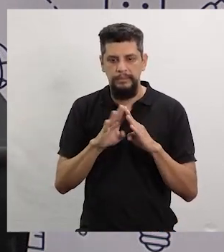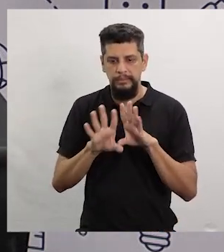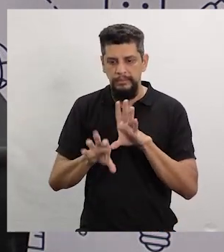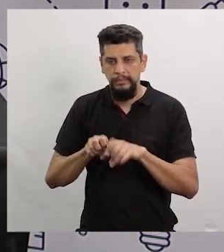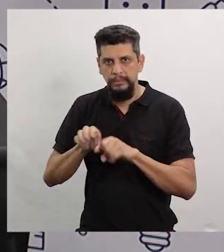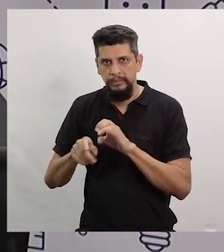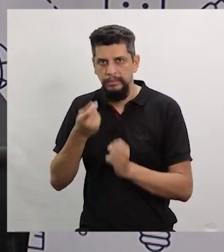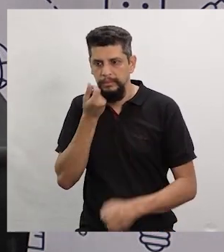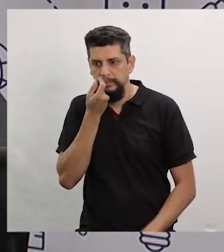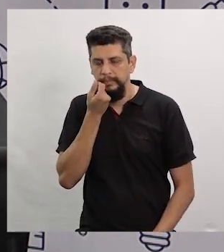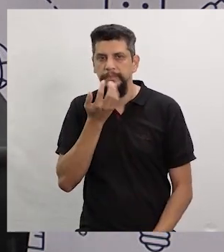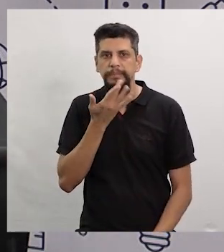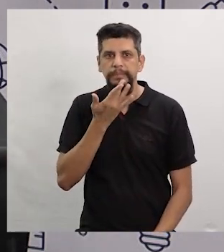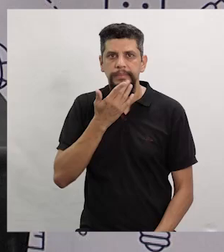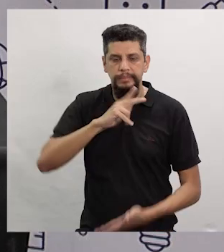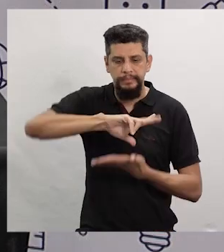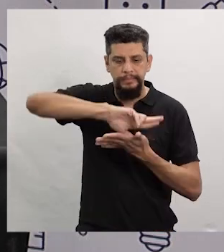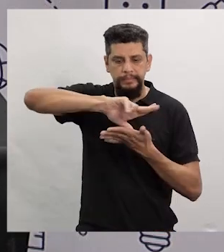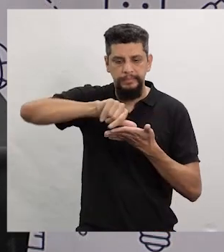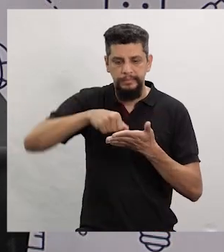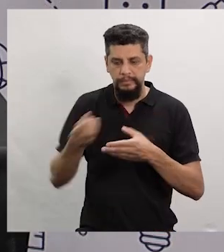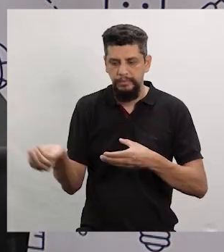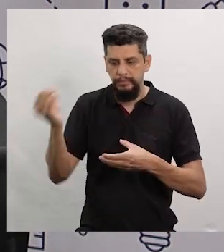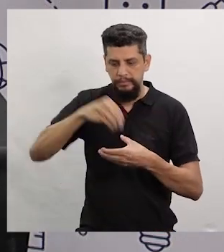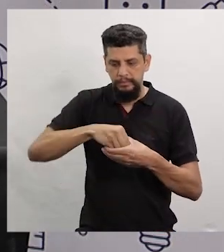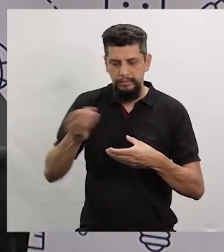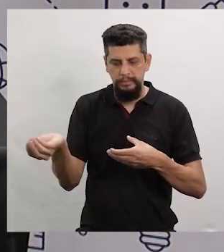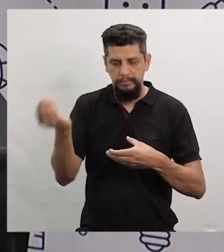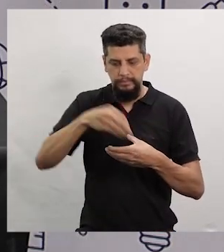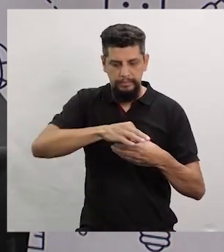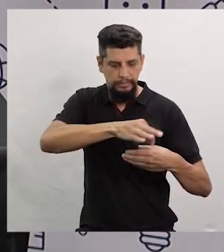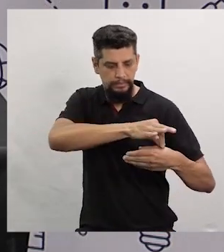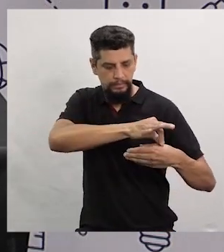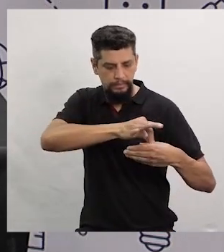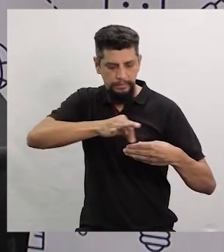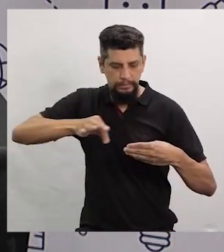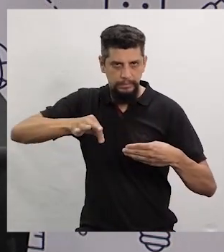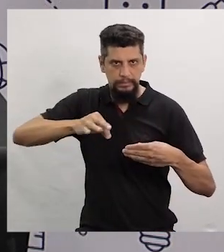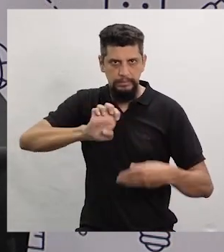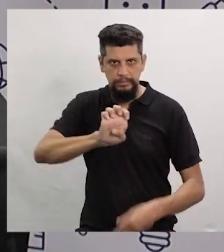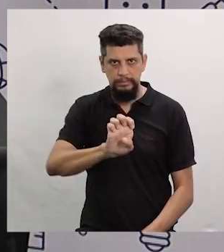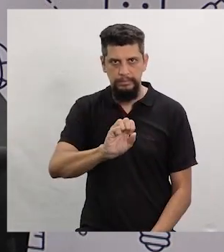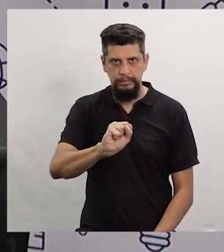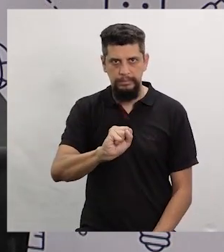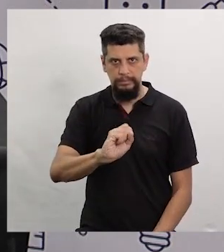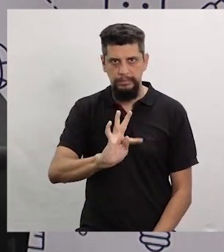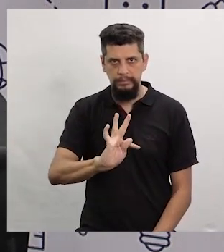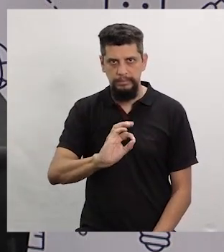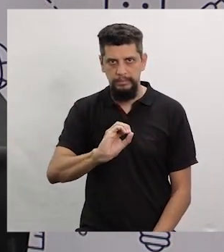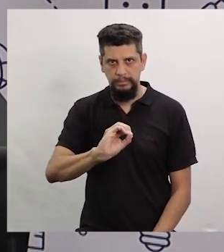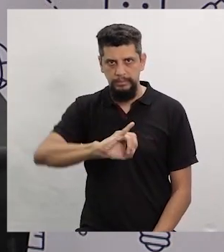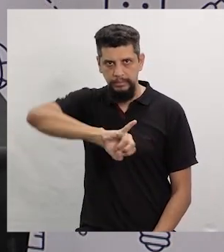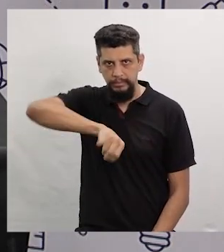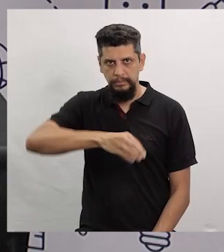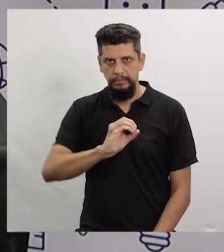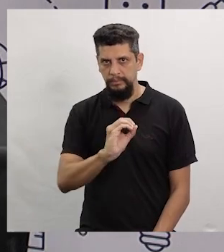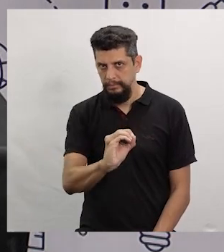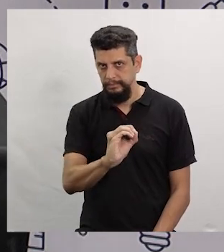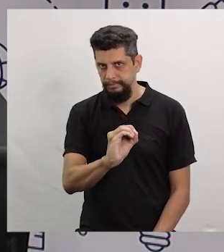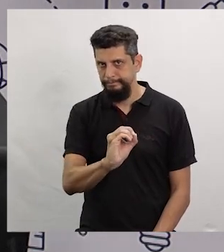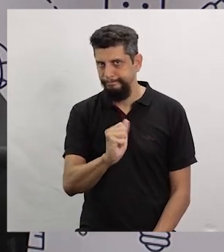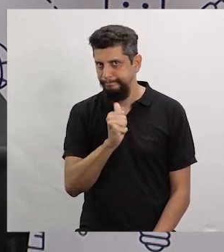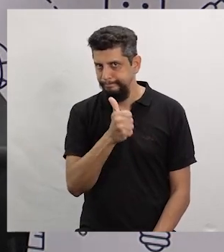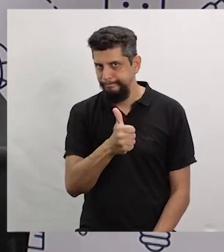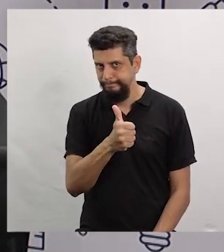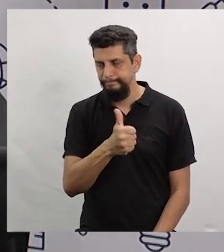casa para guardar os nossos lápis de Coroadinho né no estojo isso mesmo